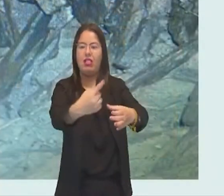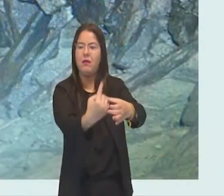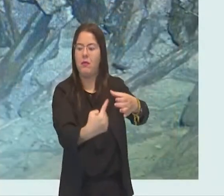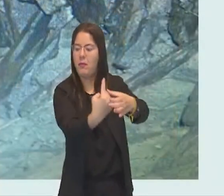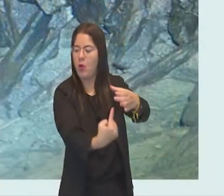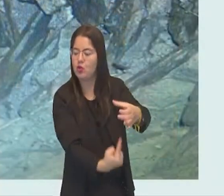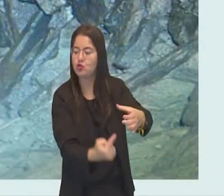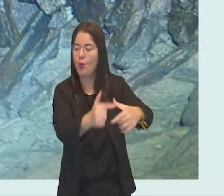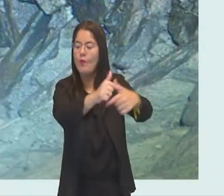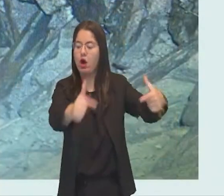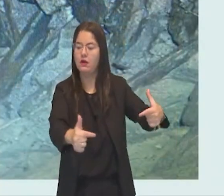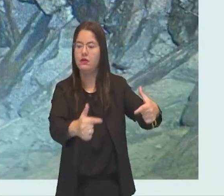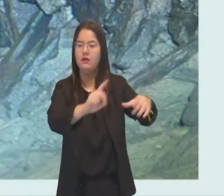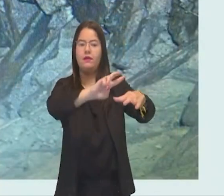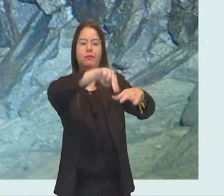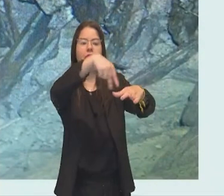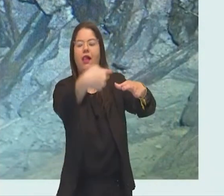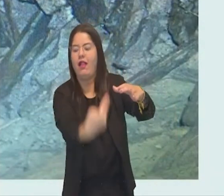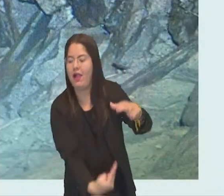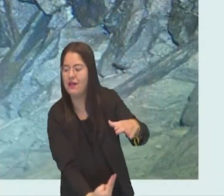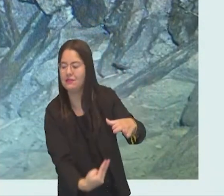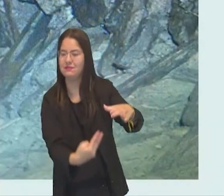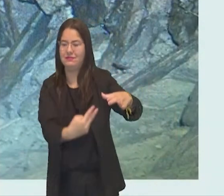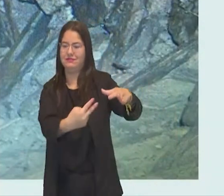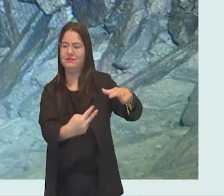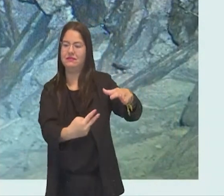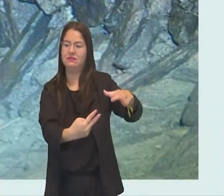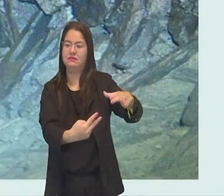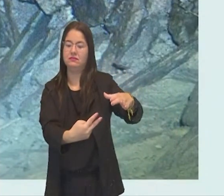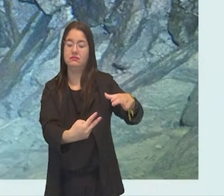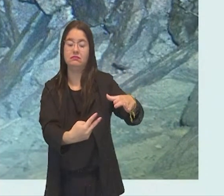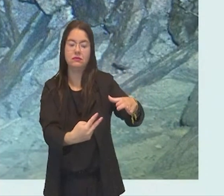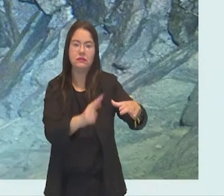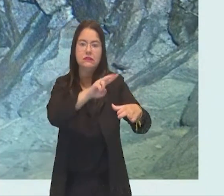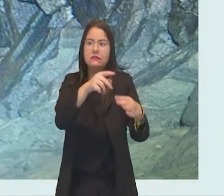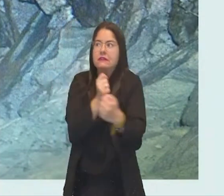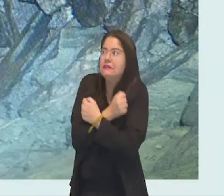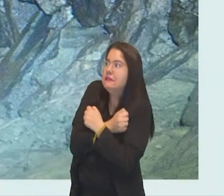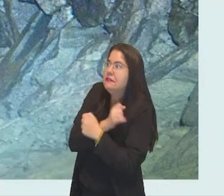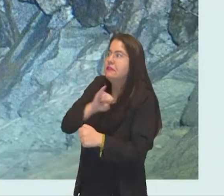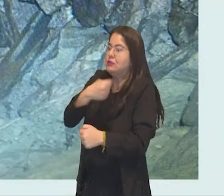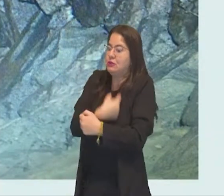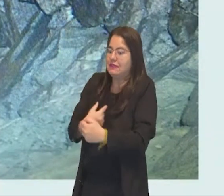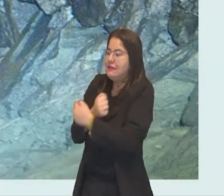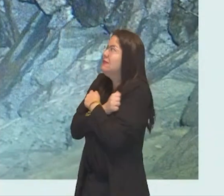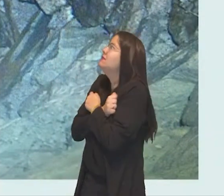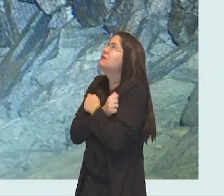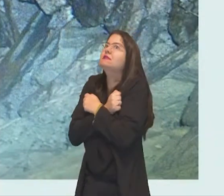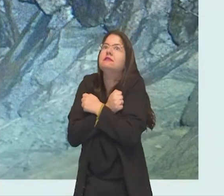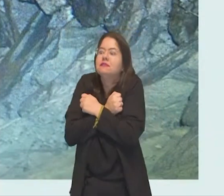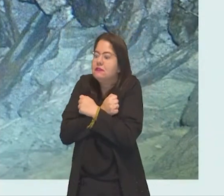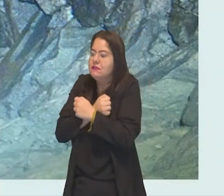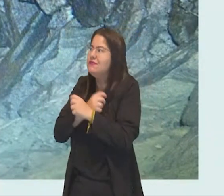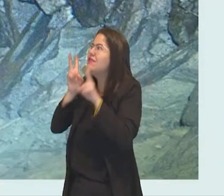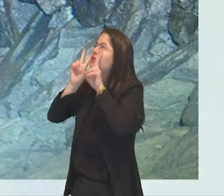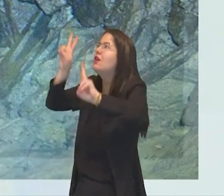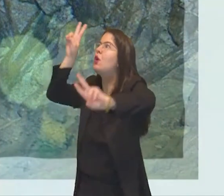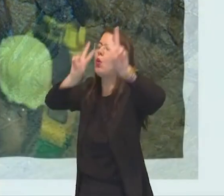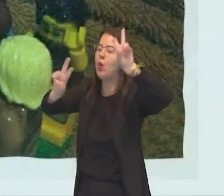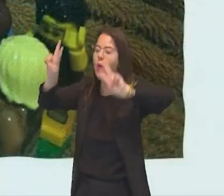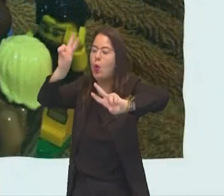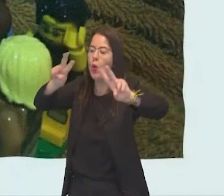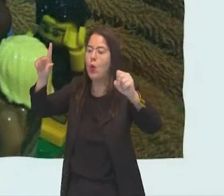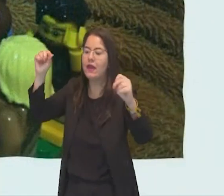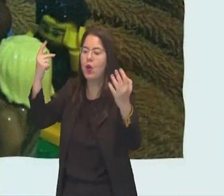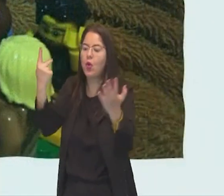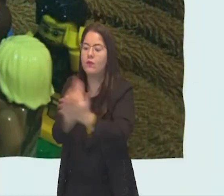poço, e ele caiu lá. Ficaram lá um tempo, José lá dentro do poço. De repente apareceu aí